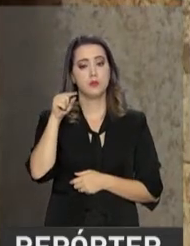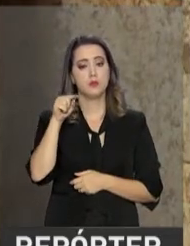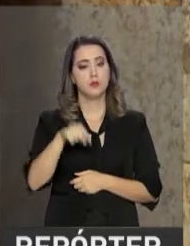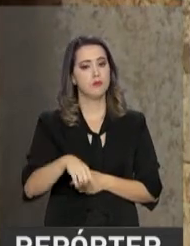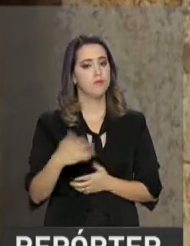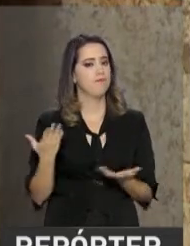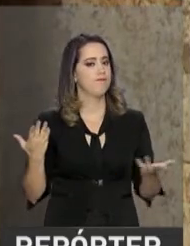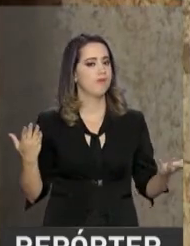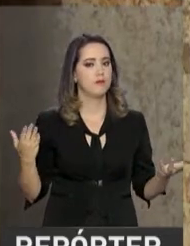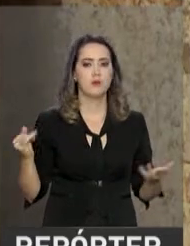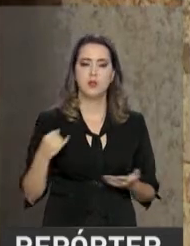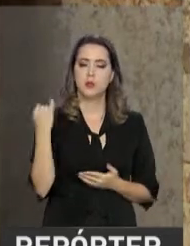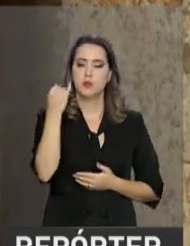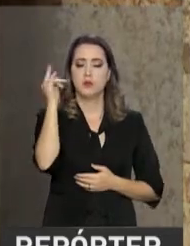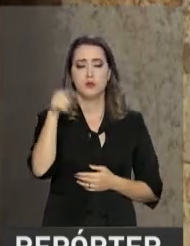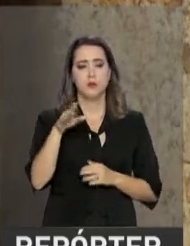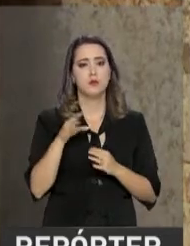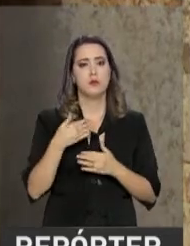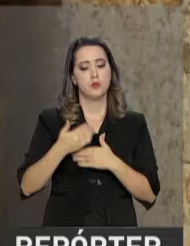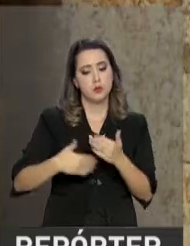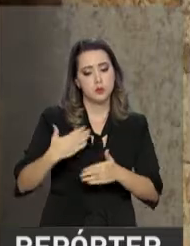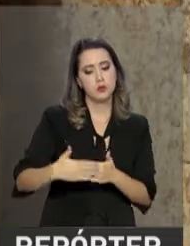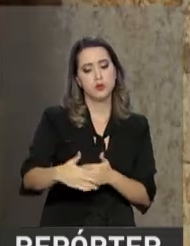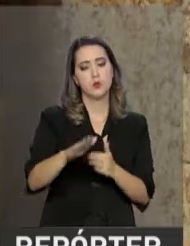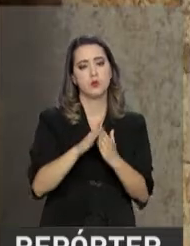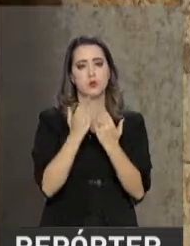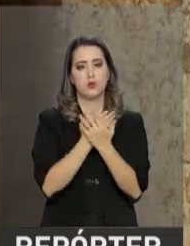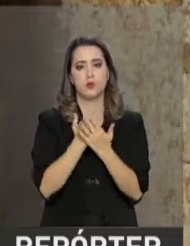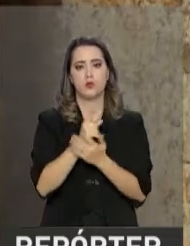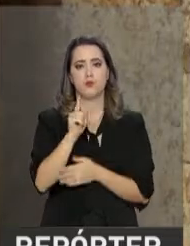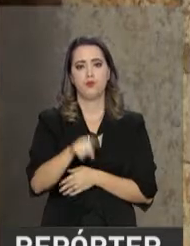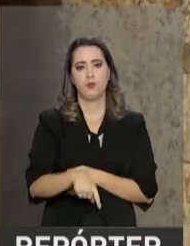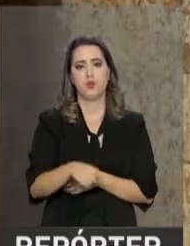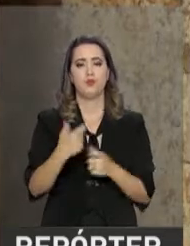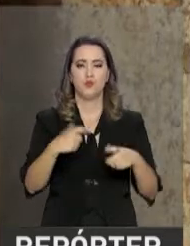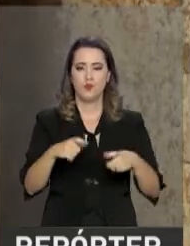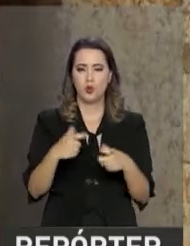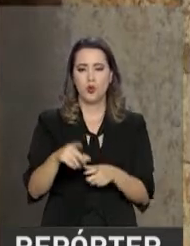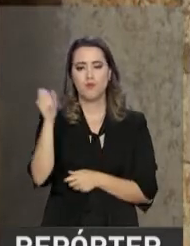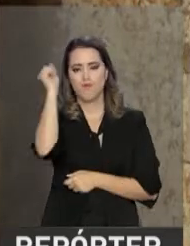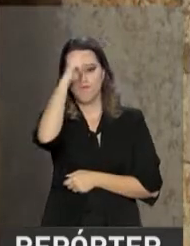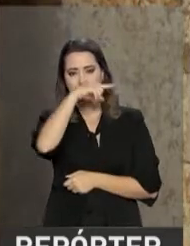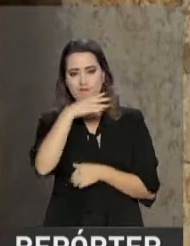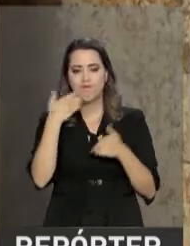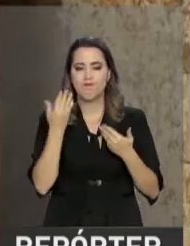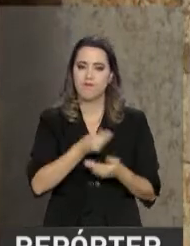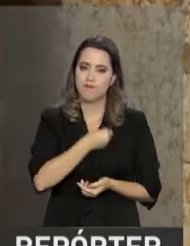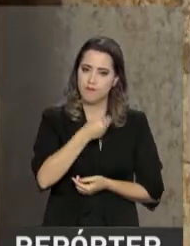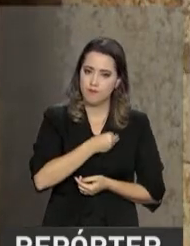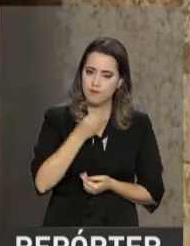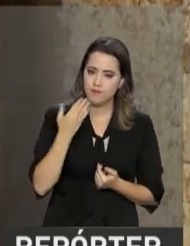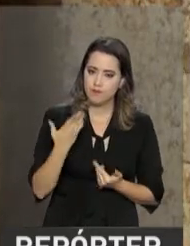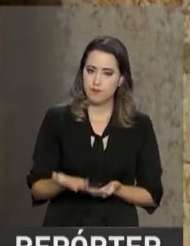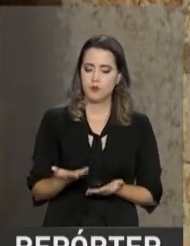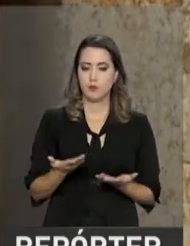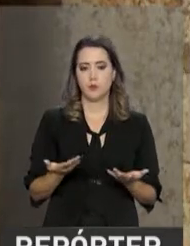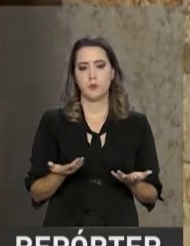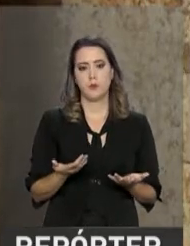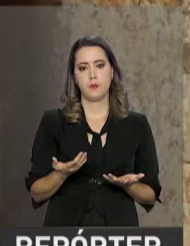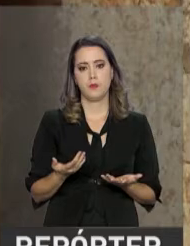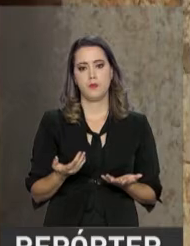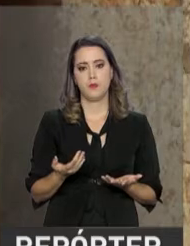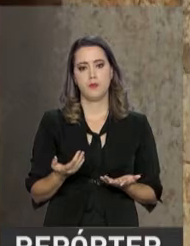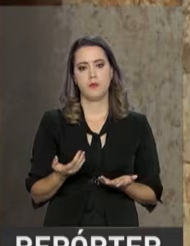é manter as crianças na escola porque o lugar que um é bom andar assim bem difícil de viver em turnê e